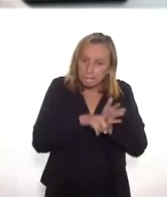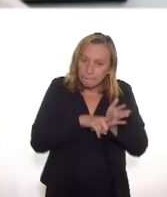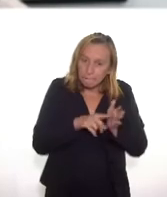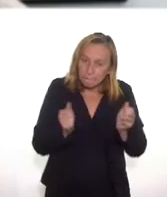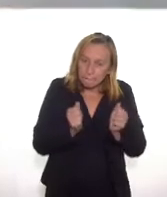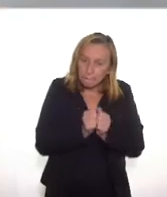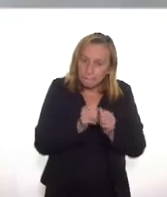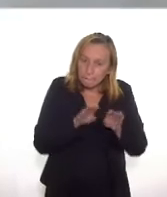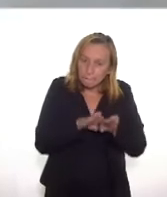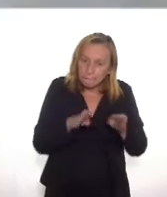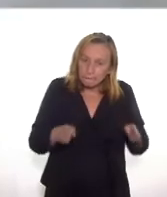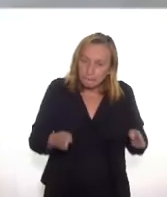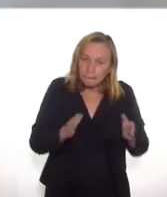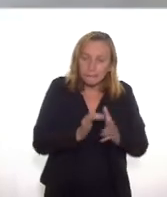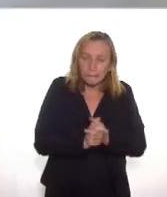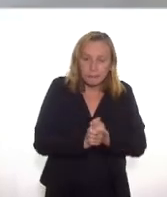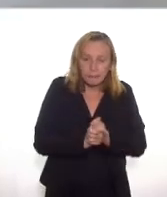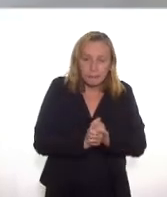aí?